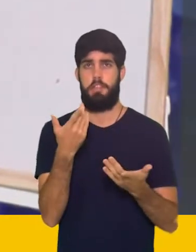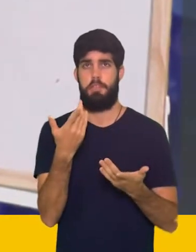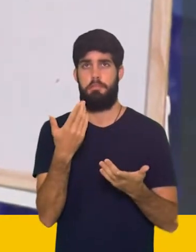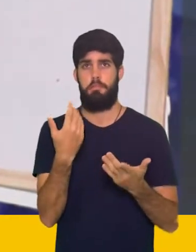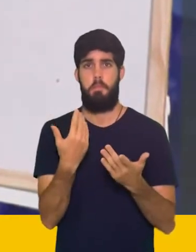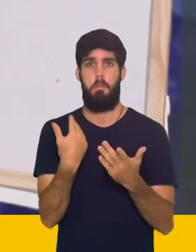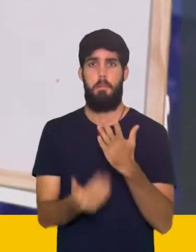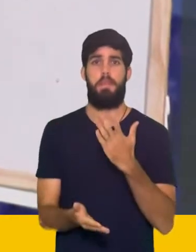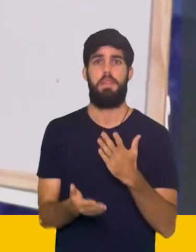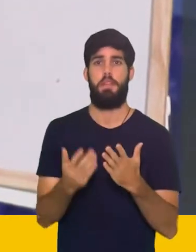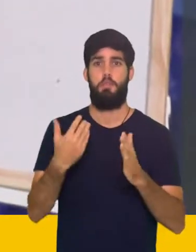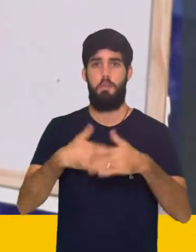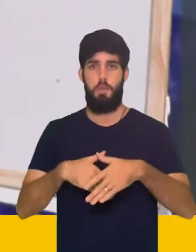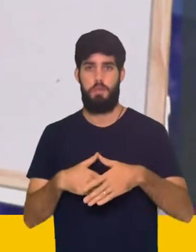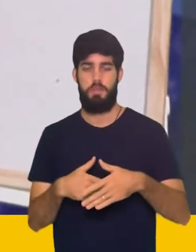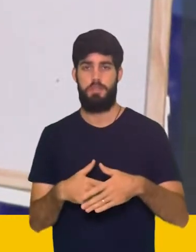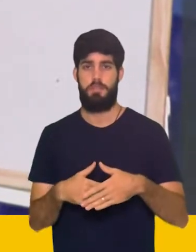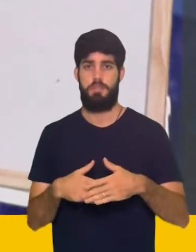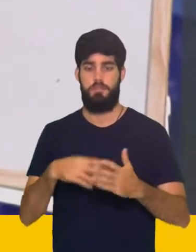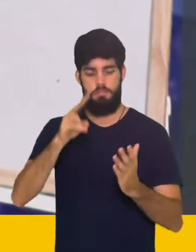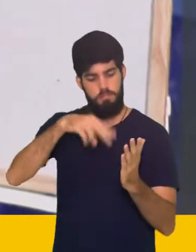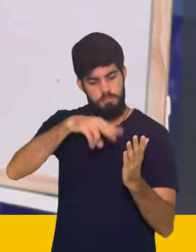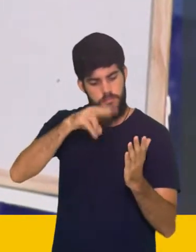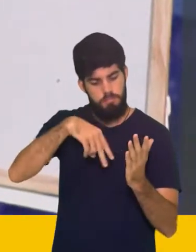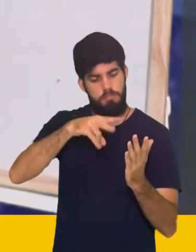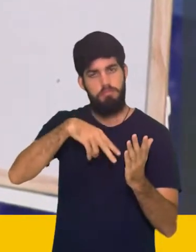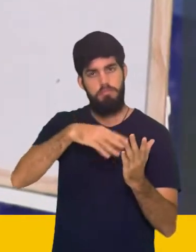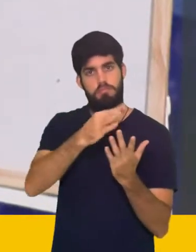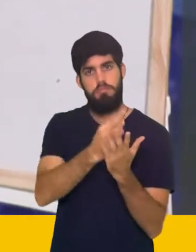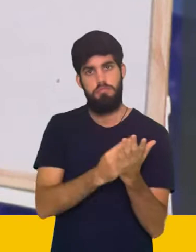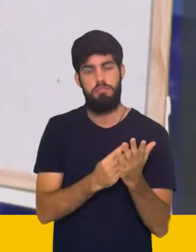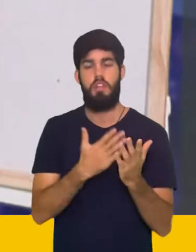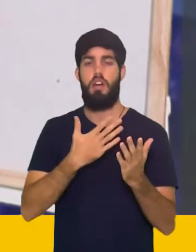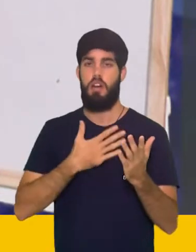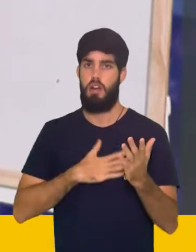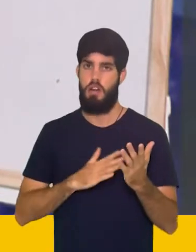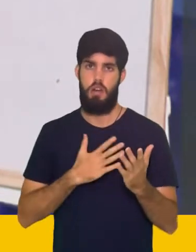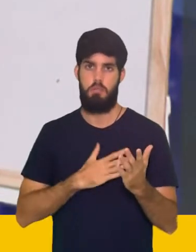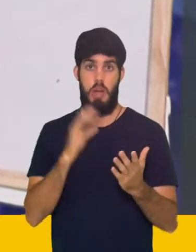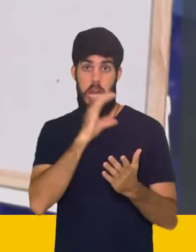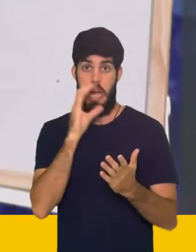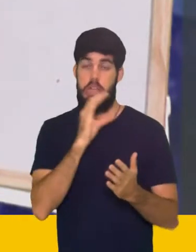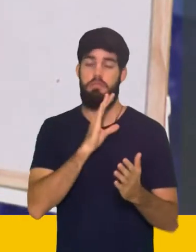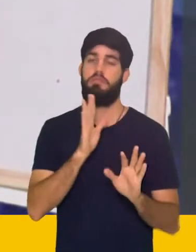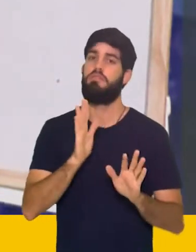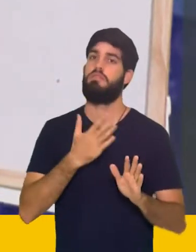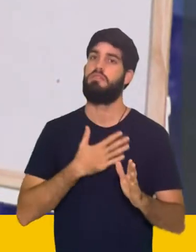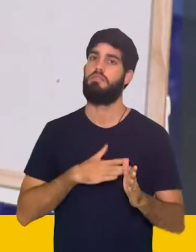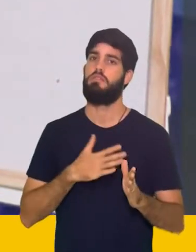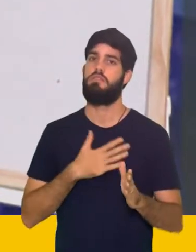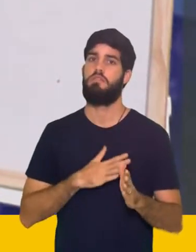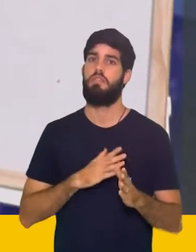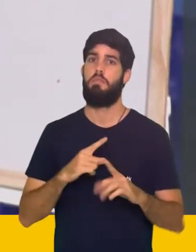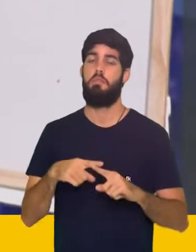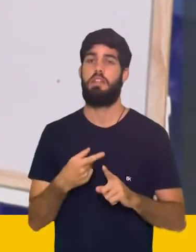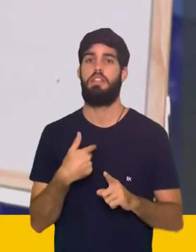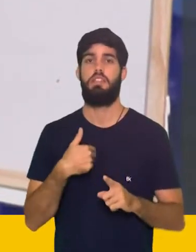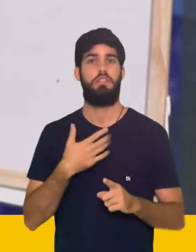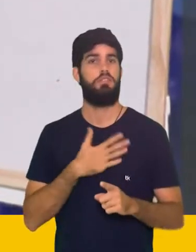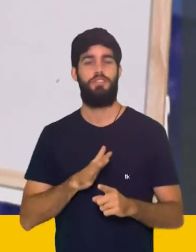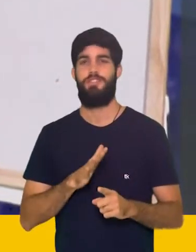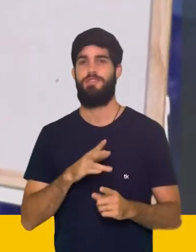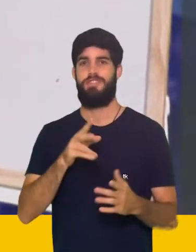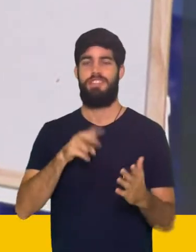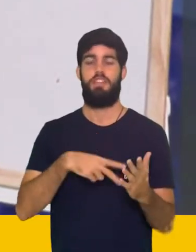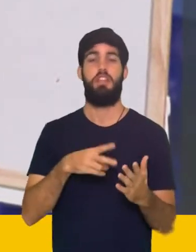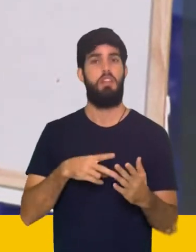prova. Então, lê o texto embasador, todos eles com calma, sem pressa. Ai, mas eu não gosto de ler, pois trate